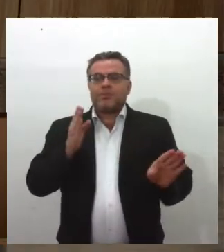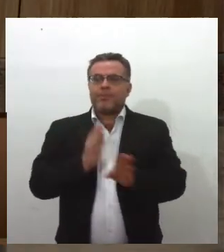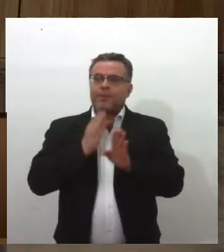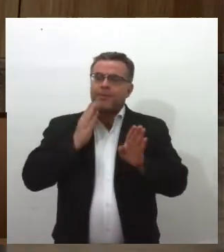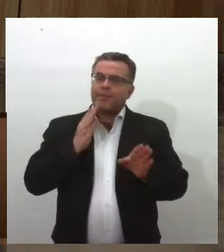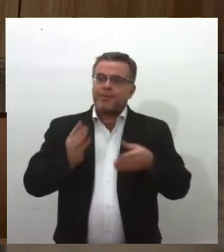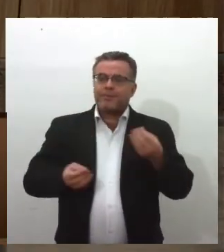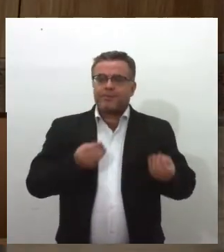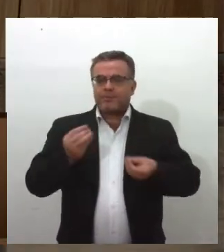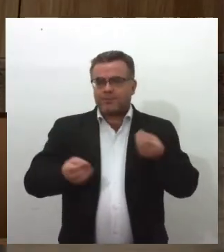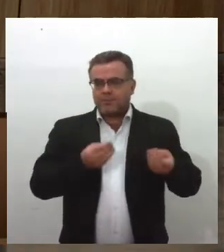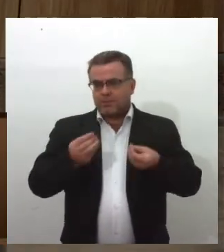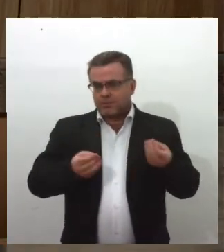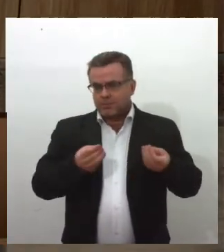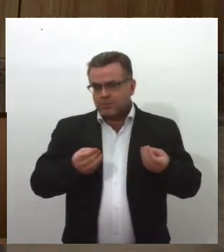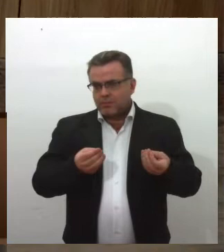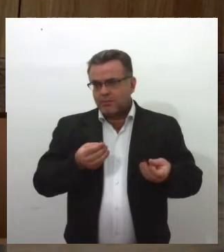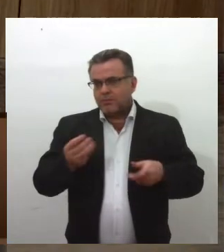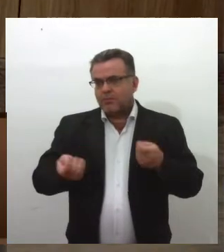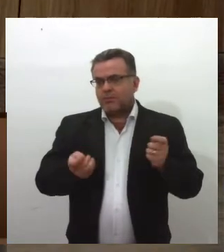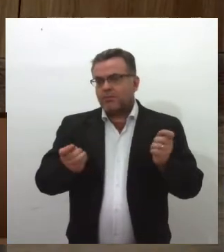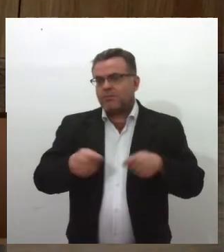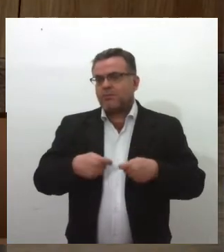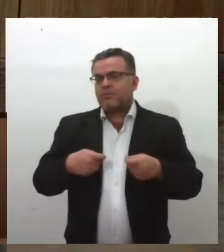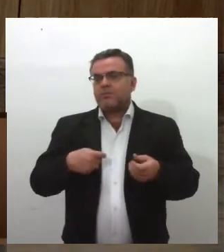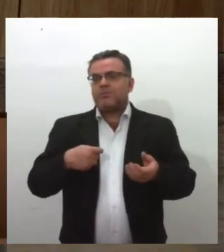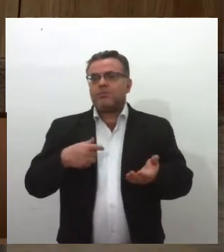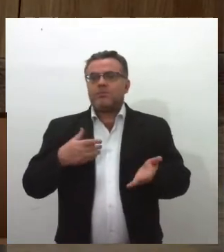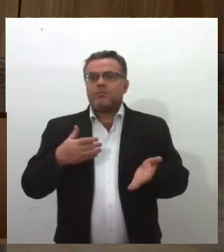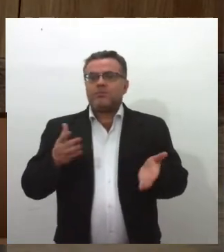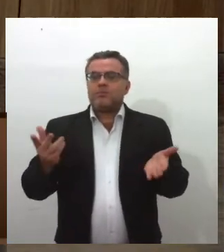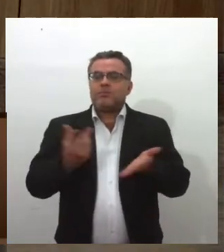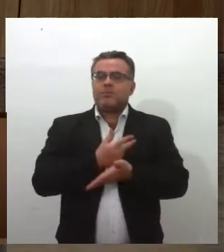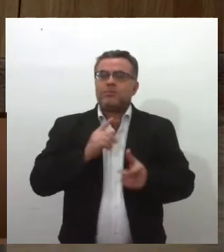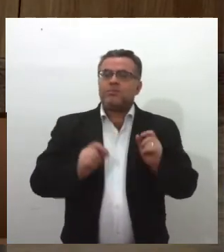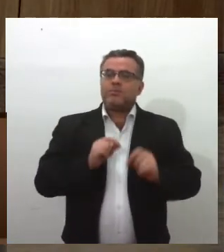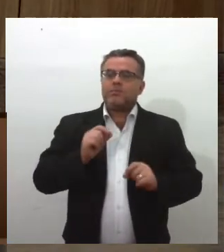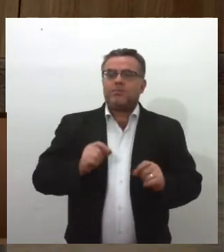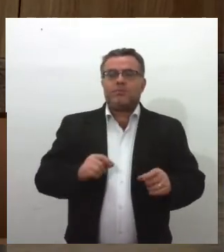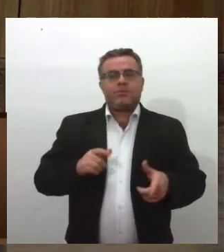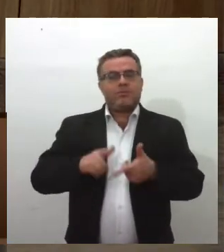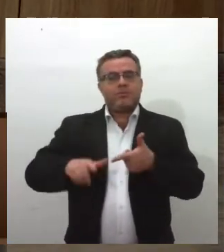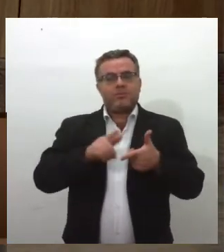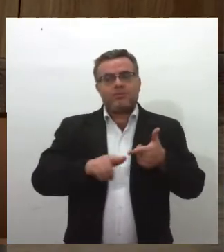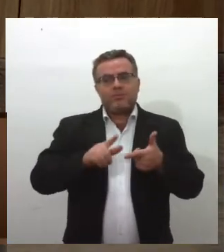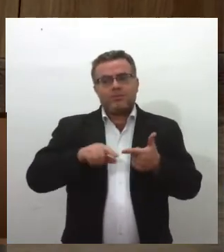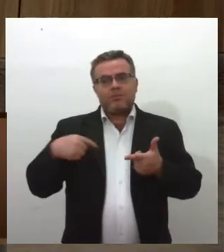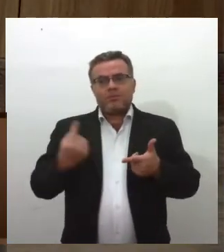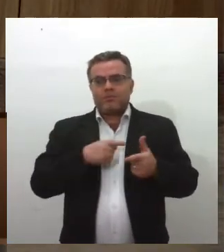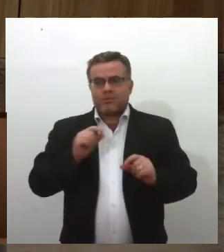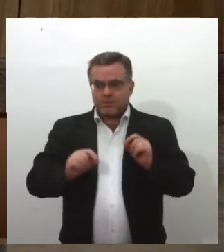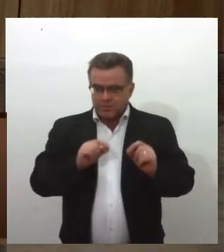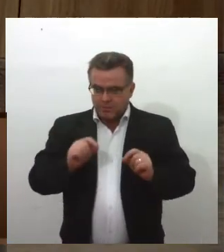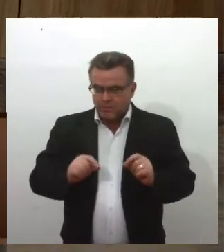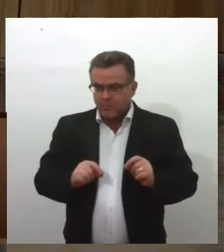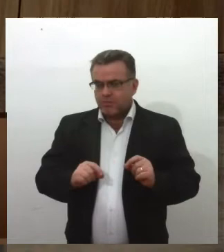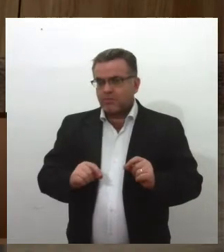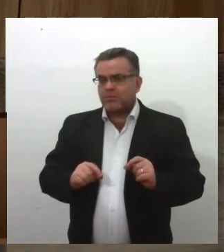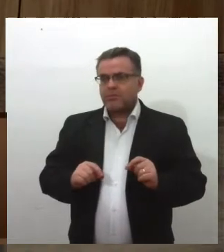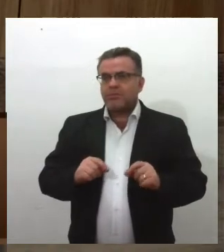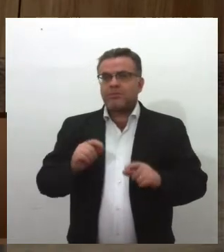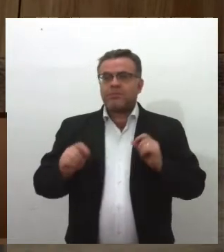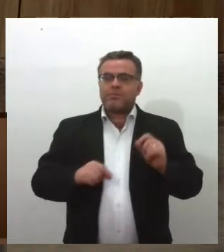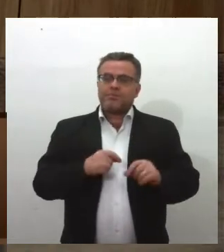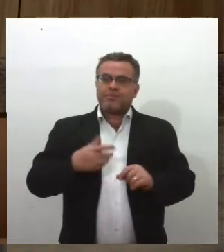Porque aí vai ver que essa macheza toda não serve para muita coisa, a não ser para complicar a vida sozinha, né? É verdade. E complicar de quem está de perto. E eu